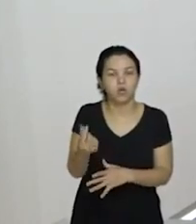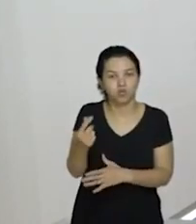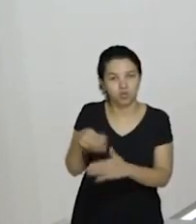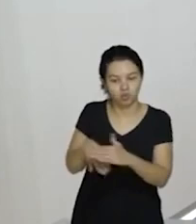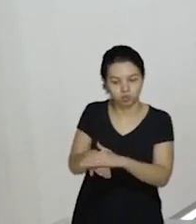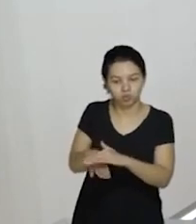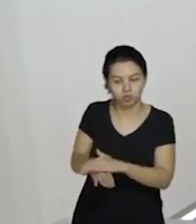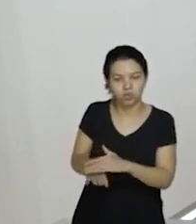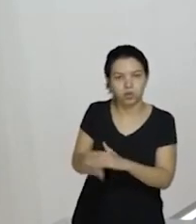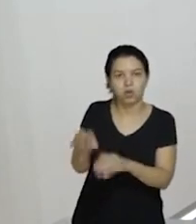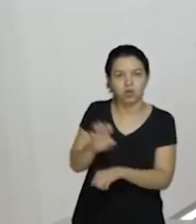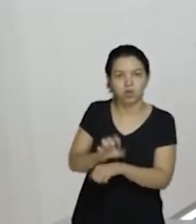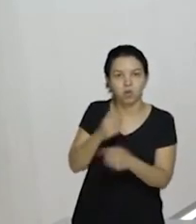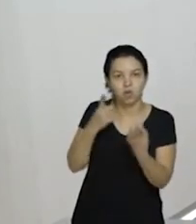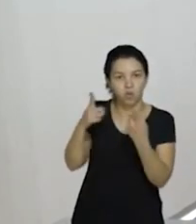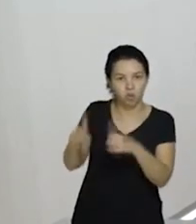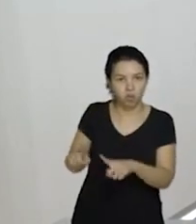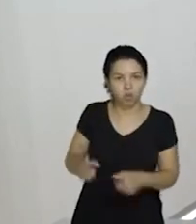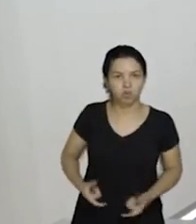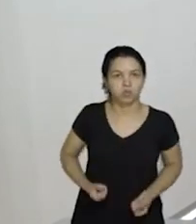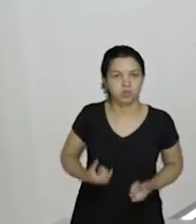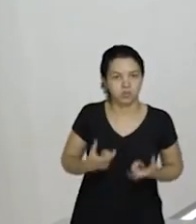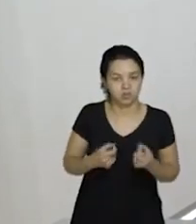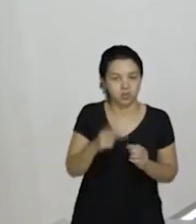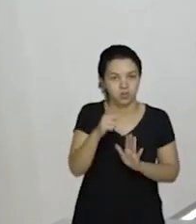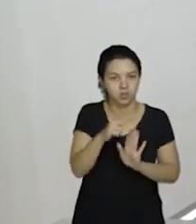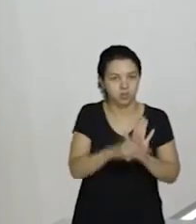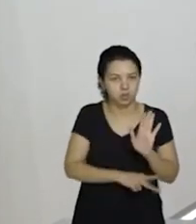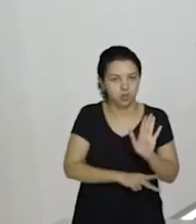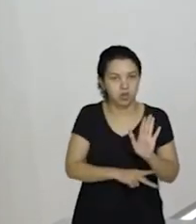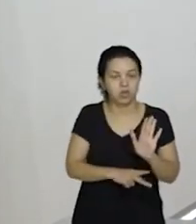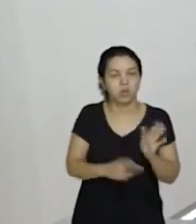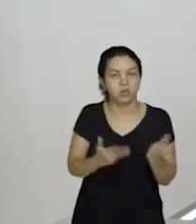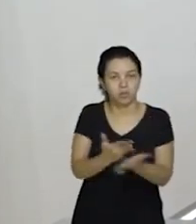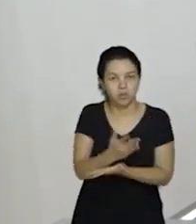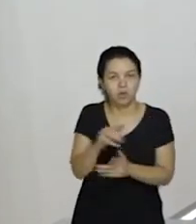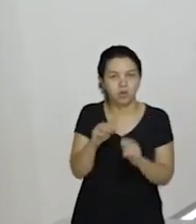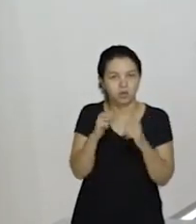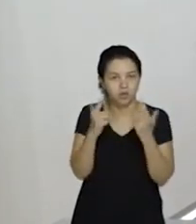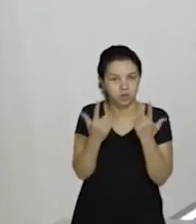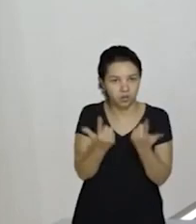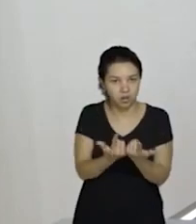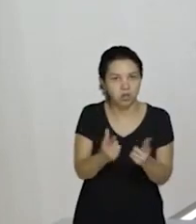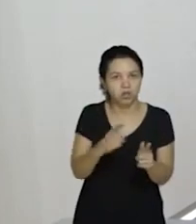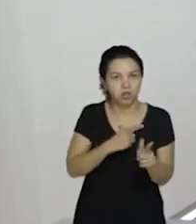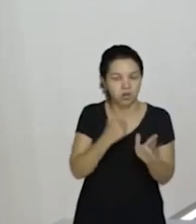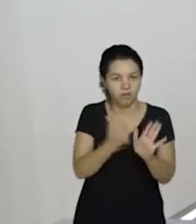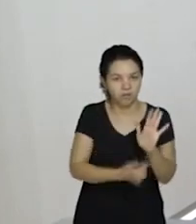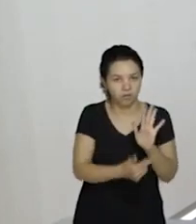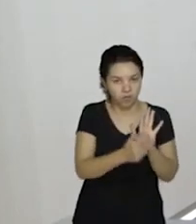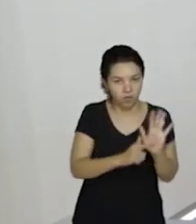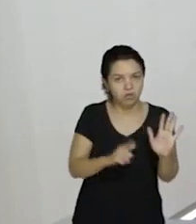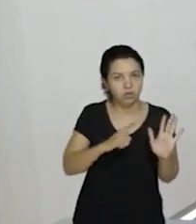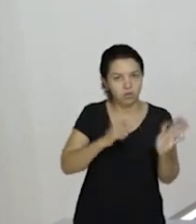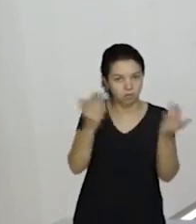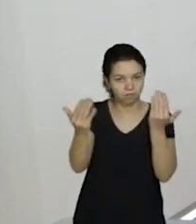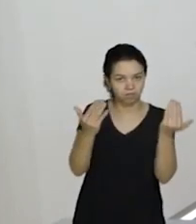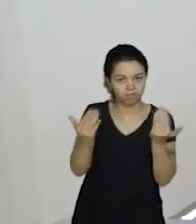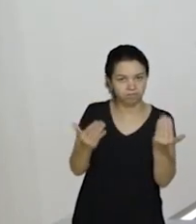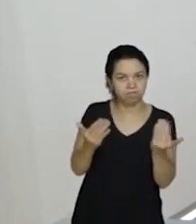câncer Deputado Napoleão que é um projeto que nós aprovamos aqui nesta casa houve o veto nós Ainda temos apreciação do veto